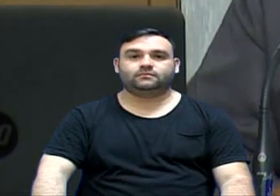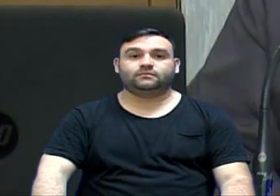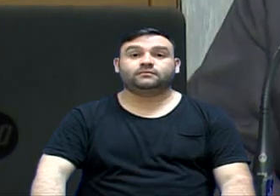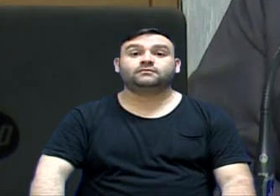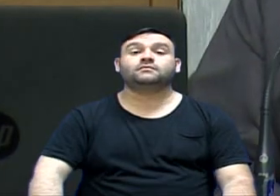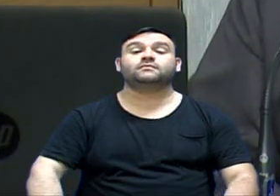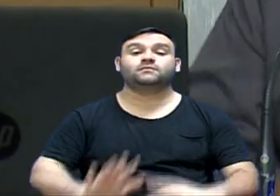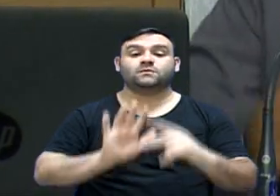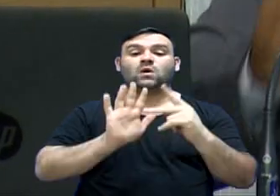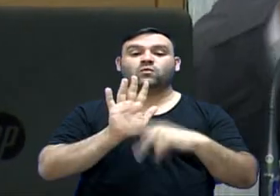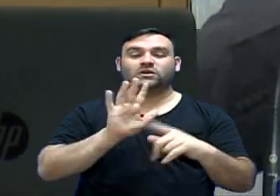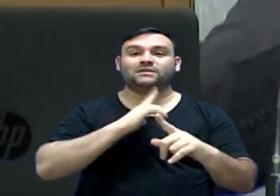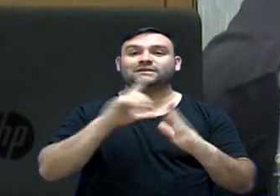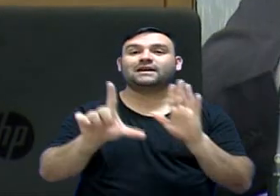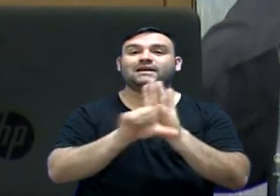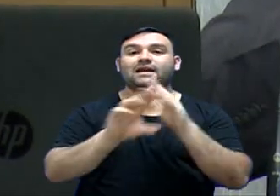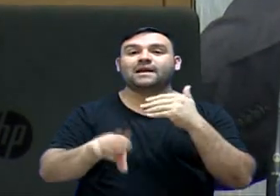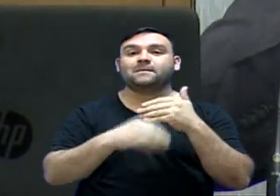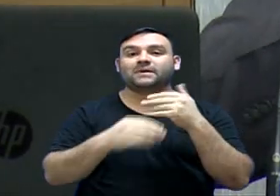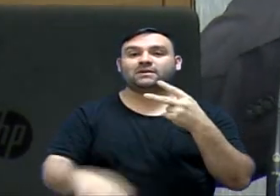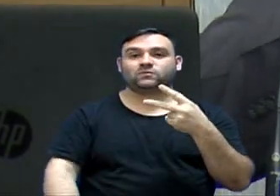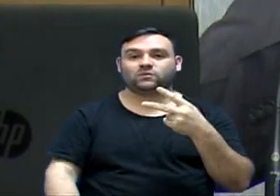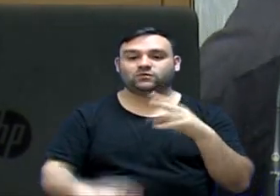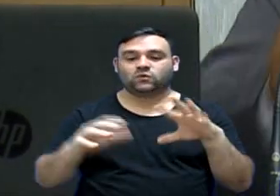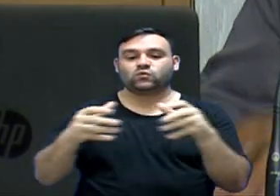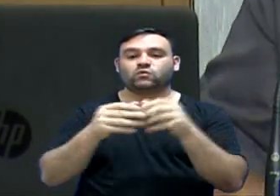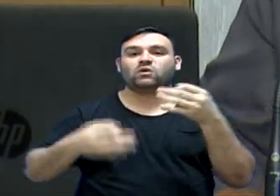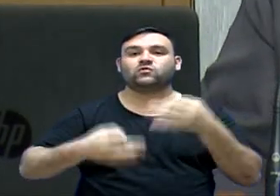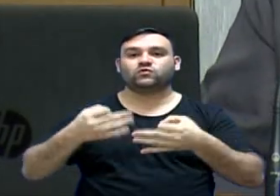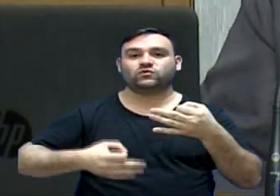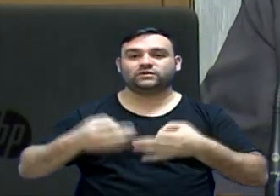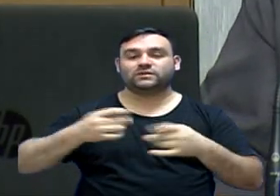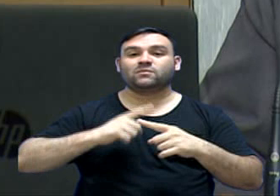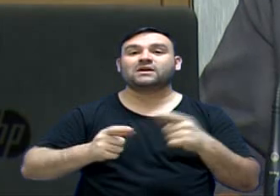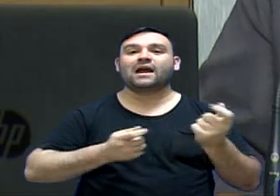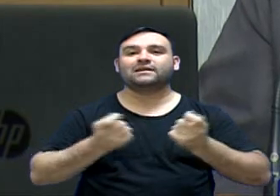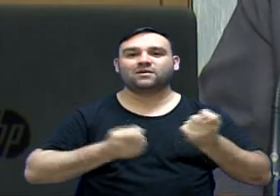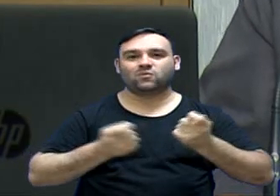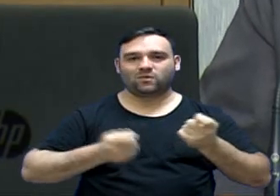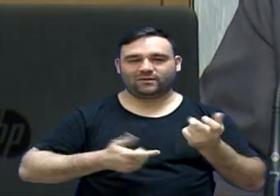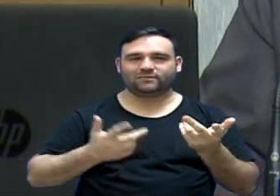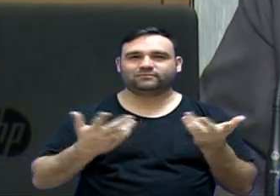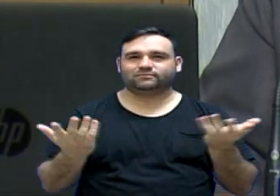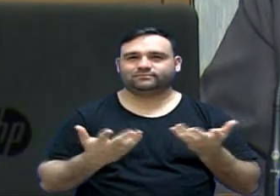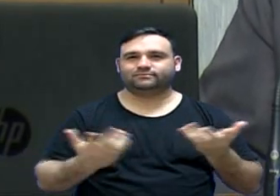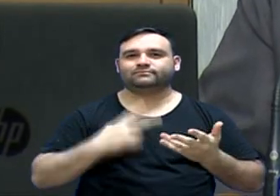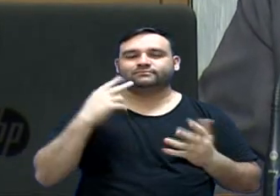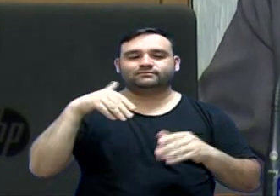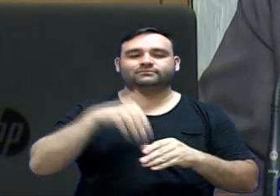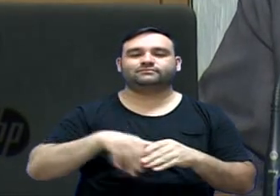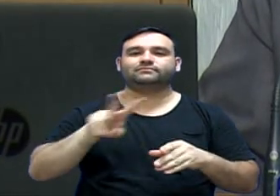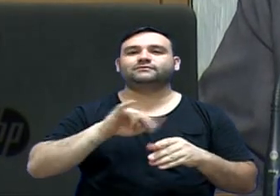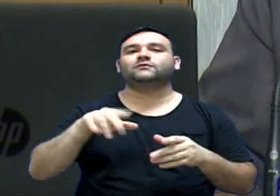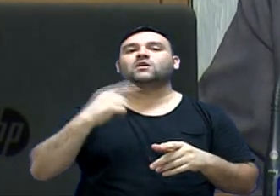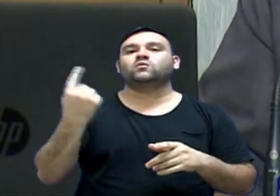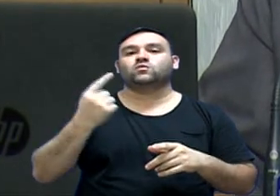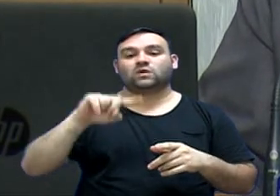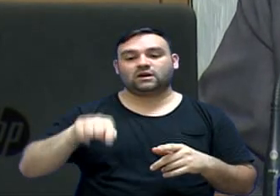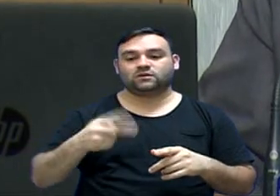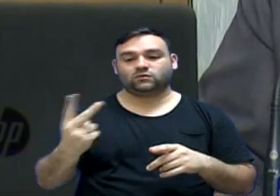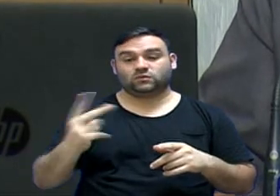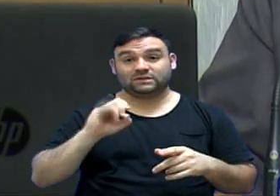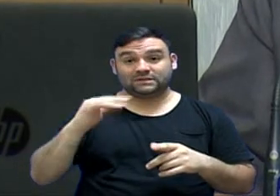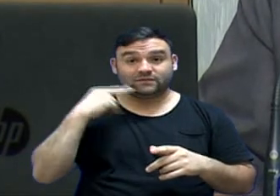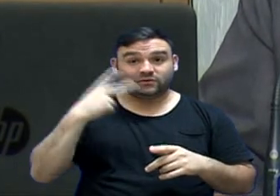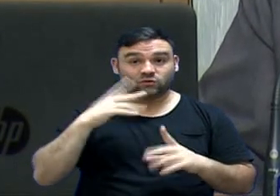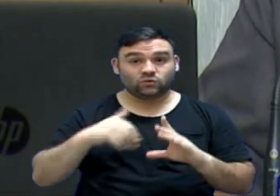Esse projeto também ele tem 2 emendas da Comissão de Justiça para adequação do projeto. Eu coloco em votação a emenda número 1 e a número 2. Os